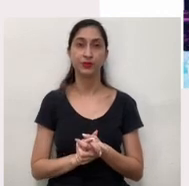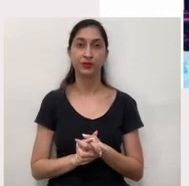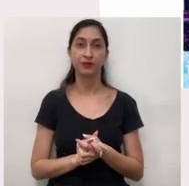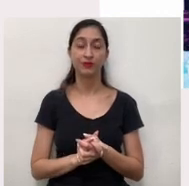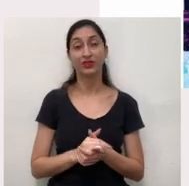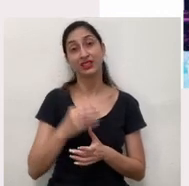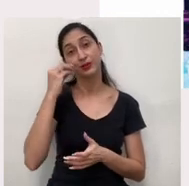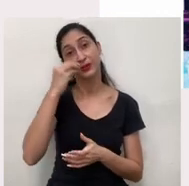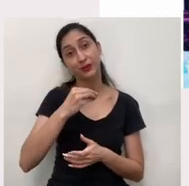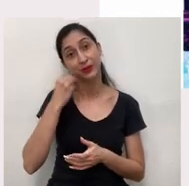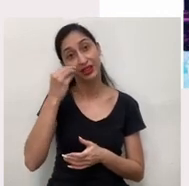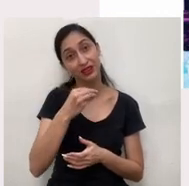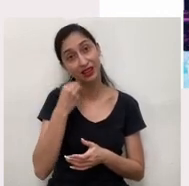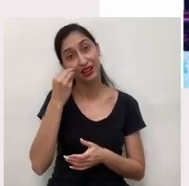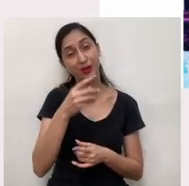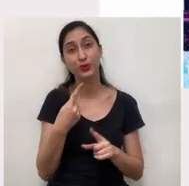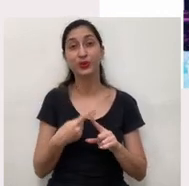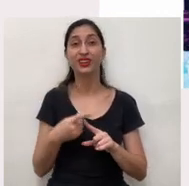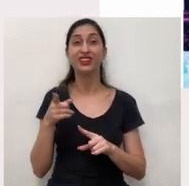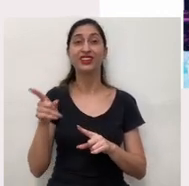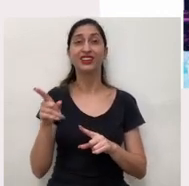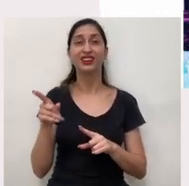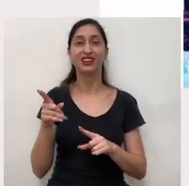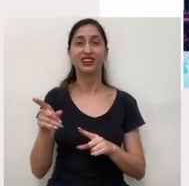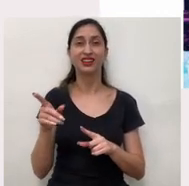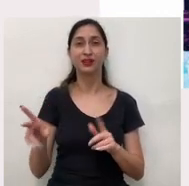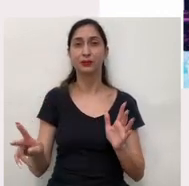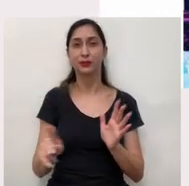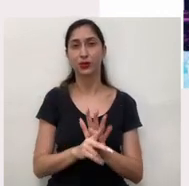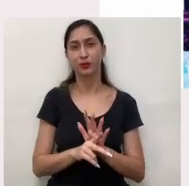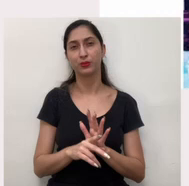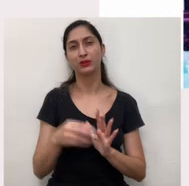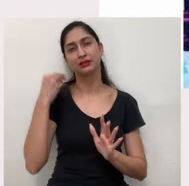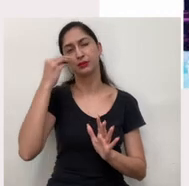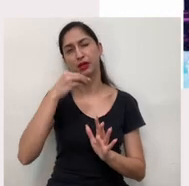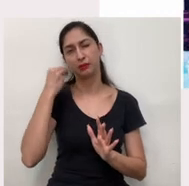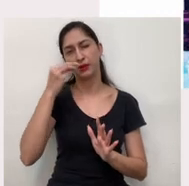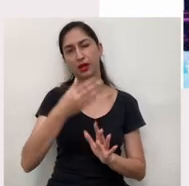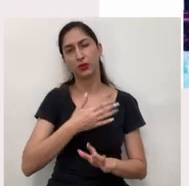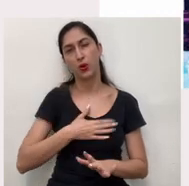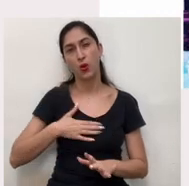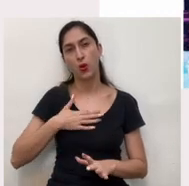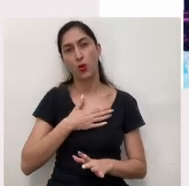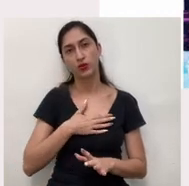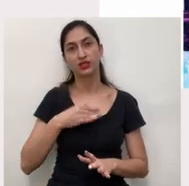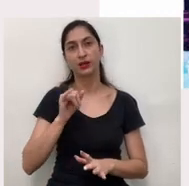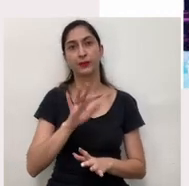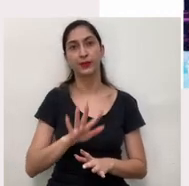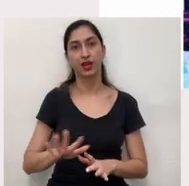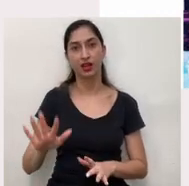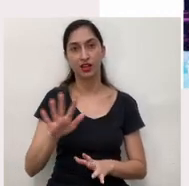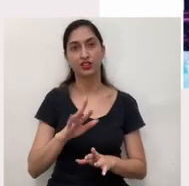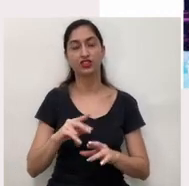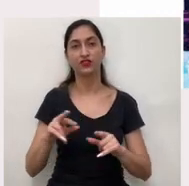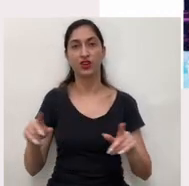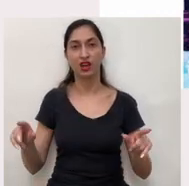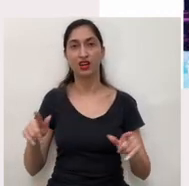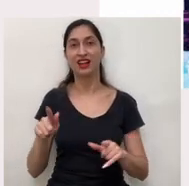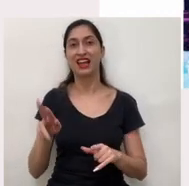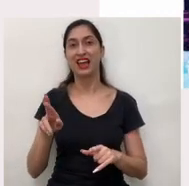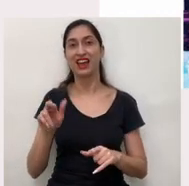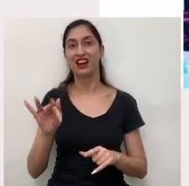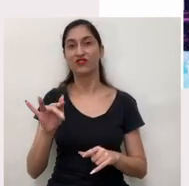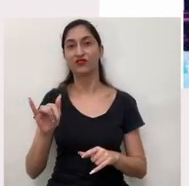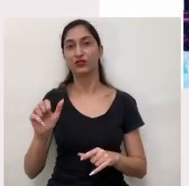fazer uma experimentação, como ele era muito próprio, né? Um experimentador das imagens gráficas, dos grafismos da